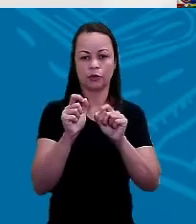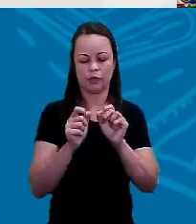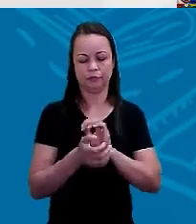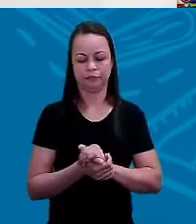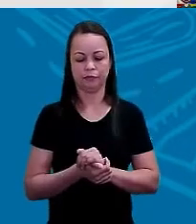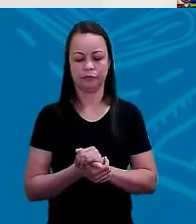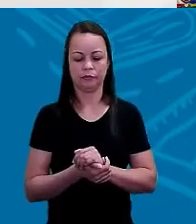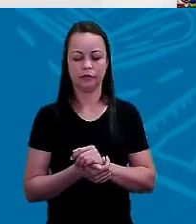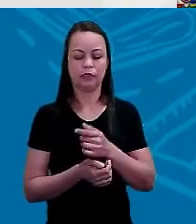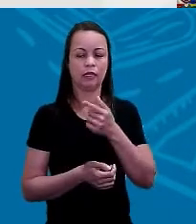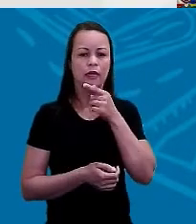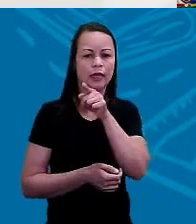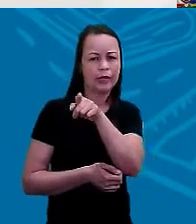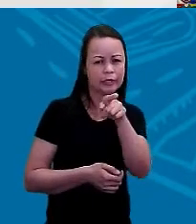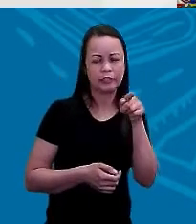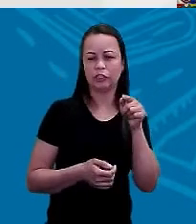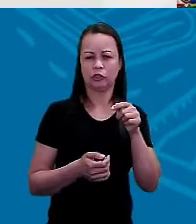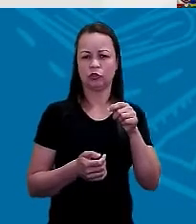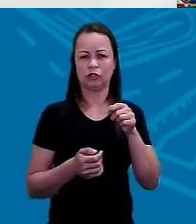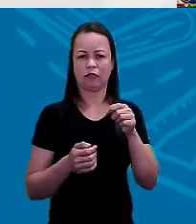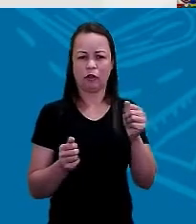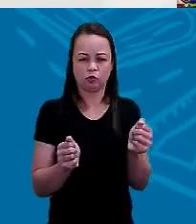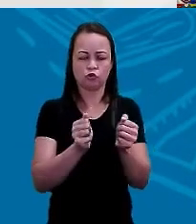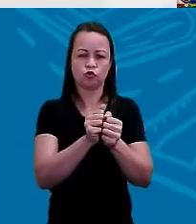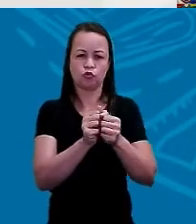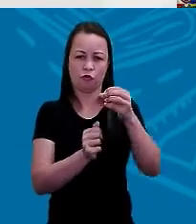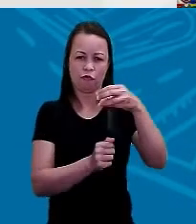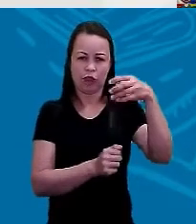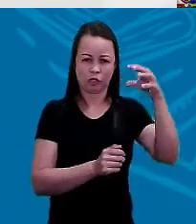não estavam viajando juntos